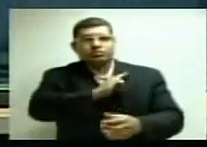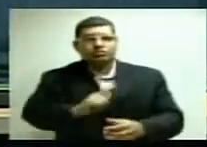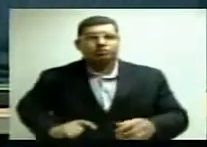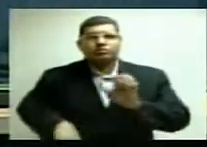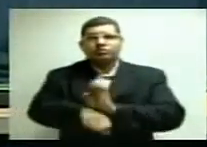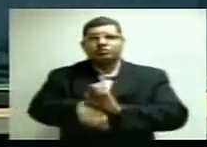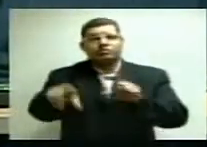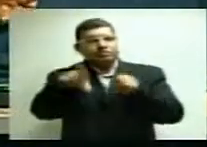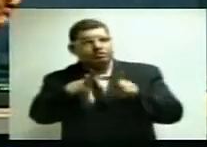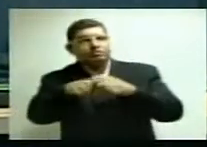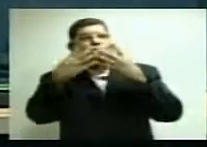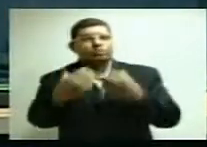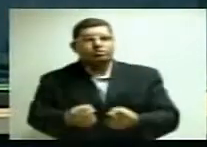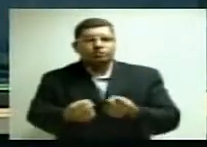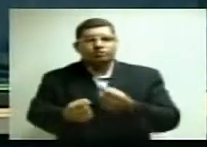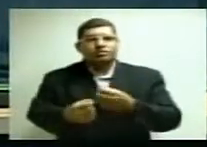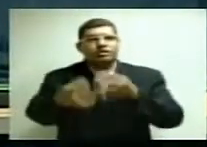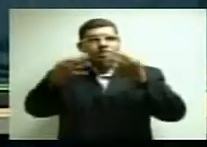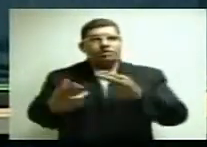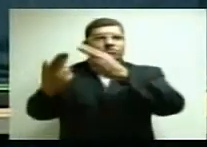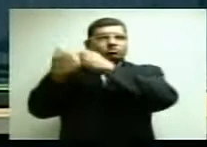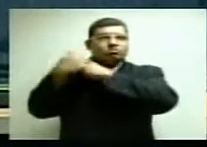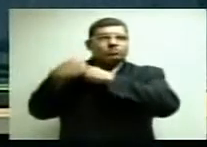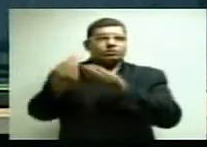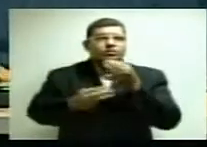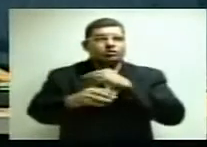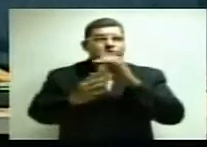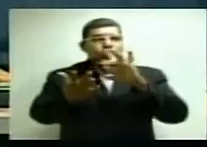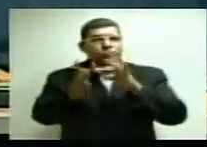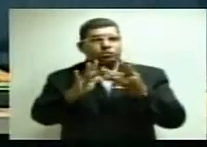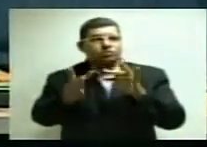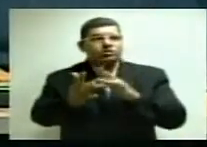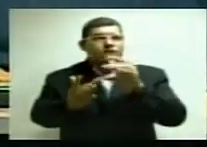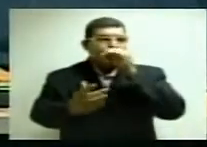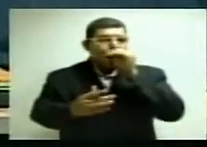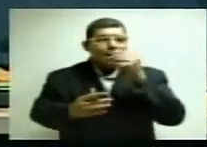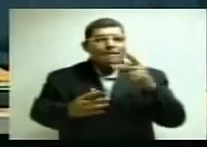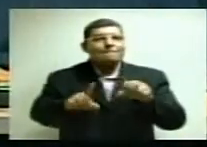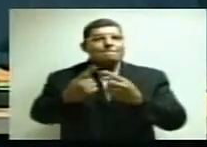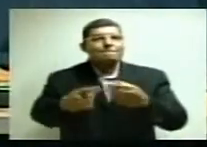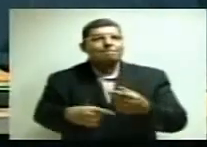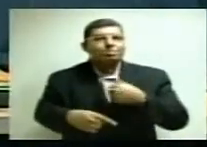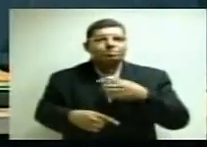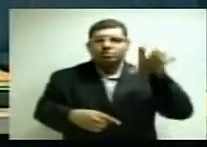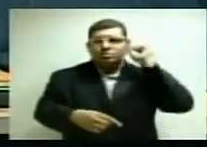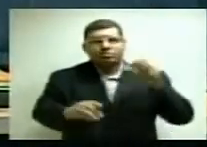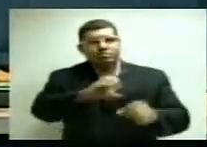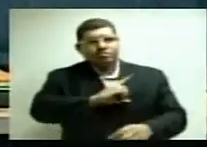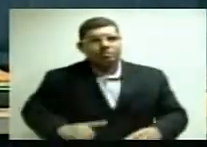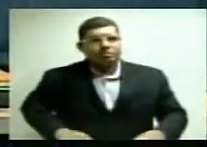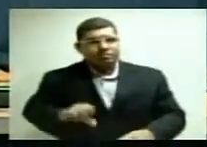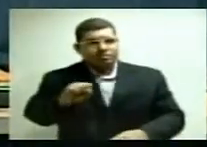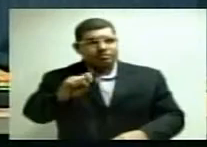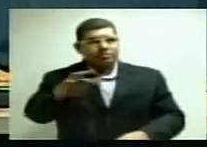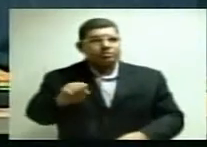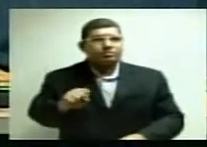do Estado também assuma certas responsabilidades com o trânsito da cidade de Manaus. Mas eu ouço o deputado Sidney